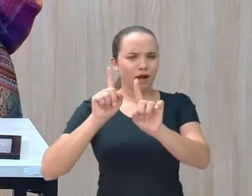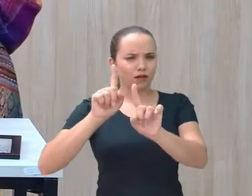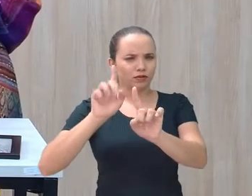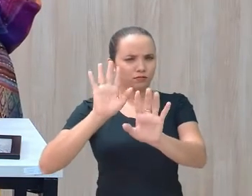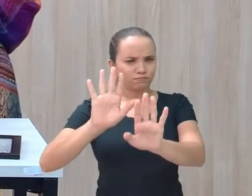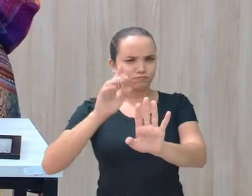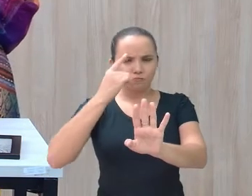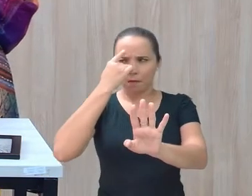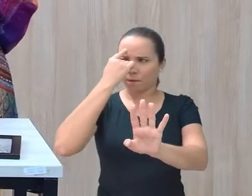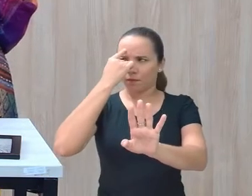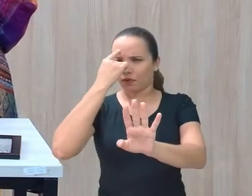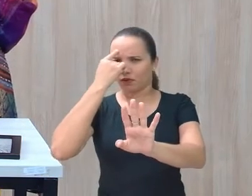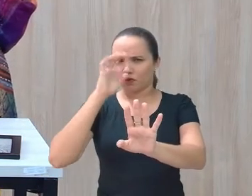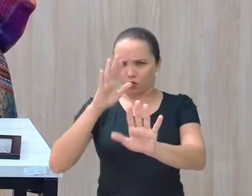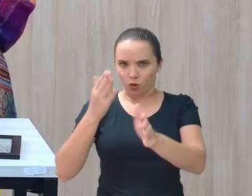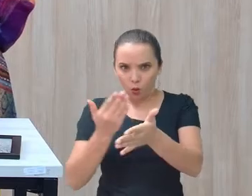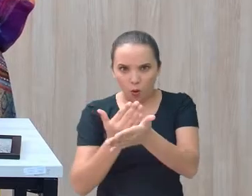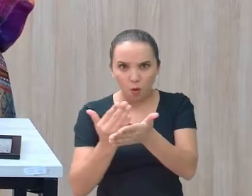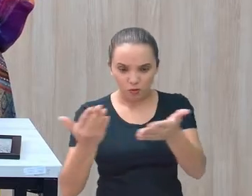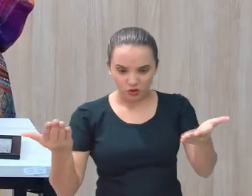começou nos dias de hoje, é?